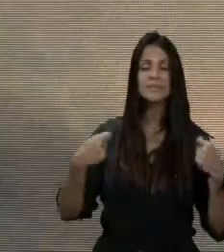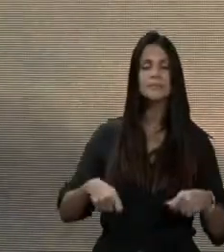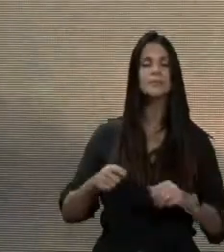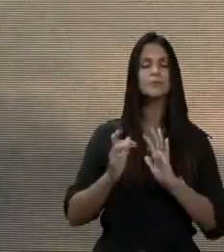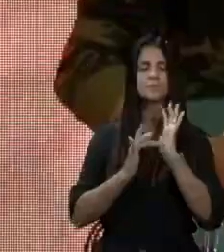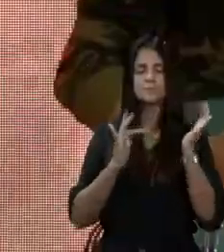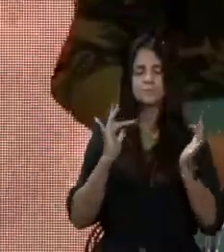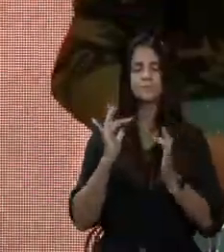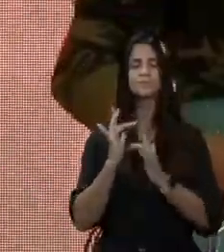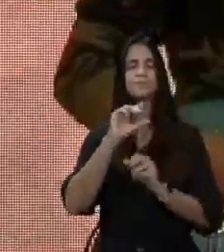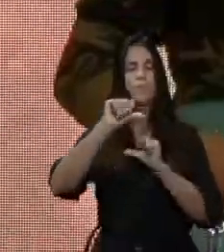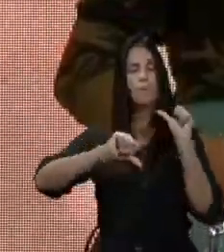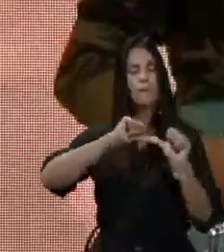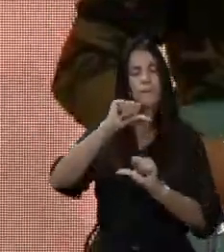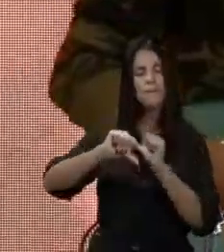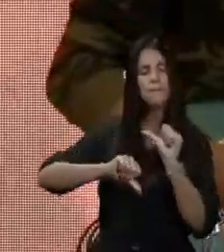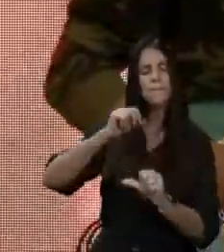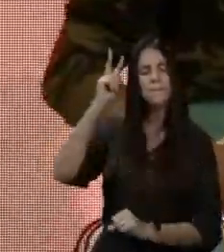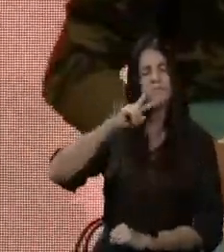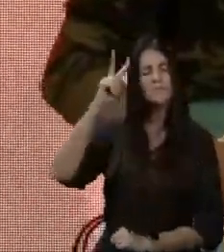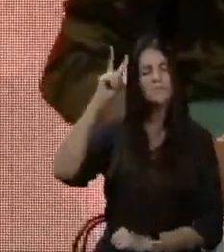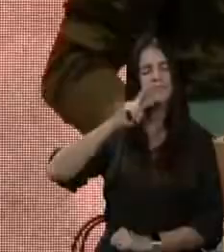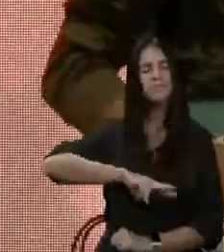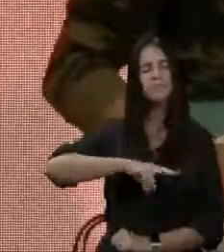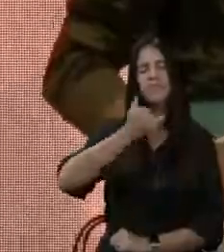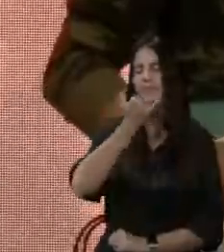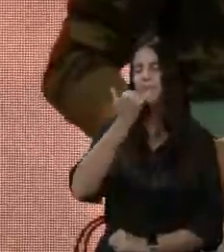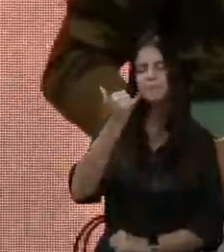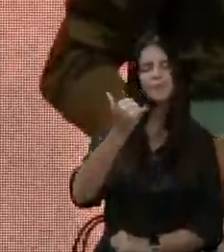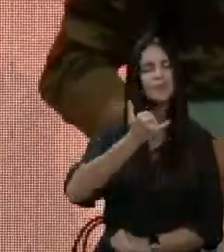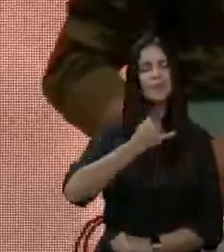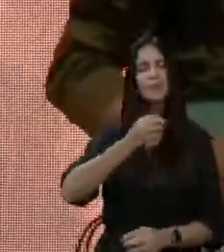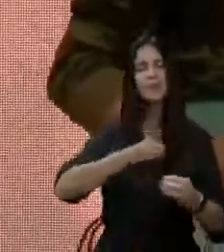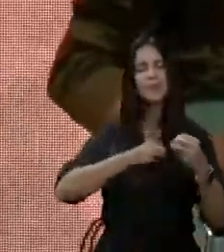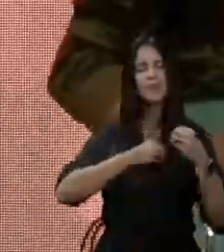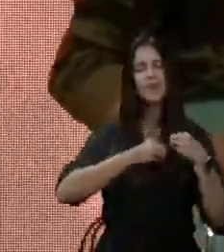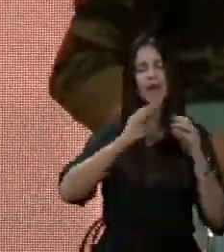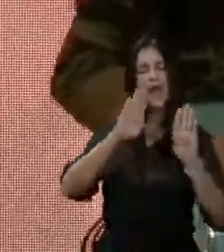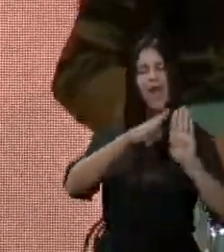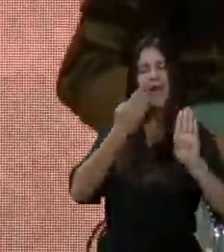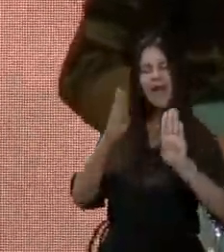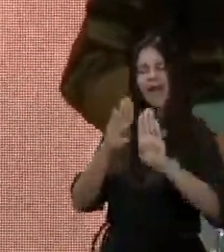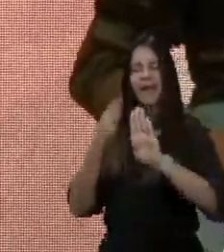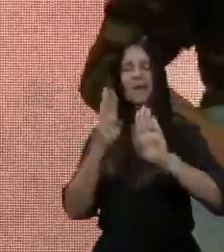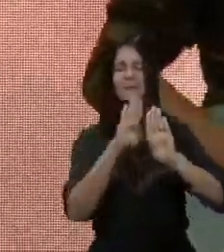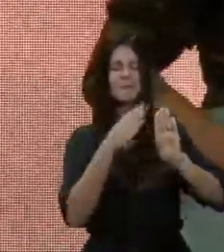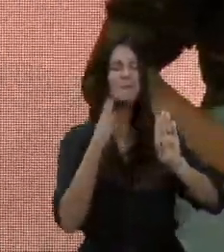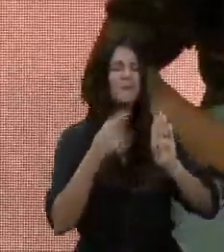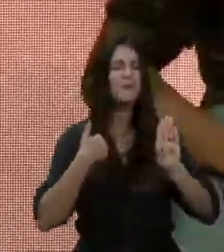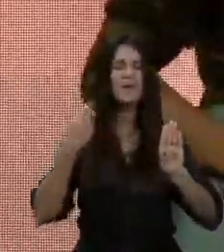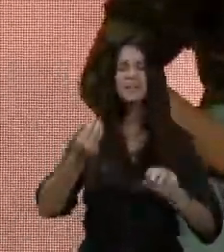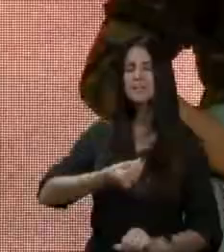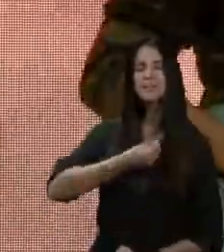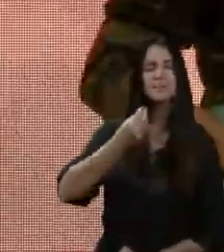ti e muda minha história perdoa meus pecados e e abre as portas para que